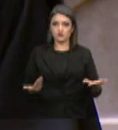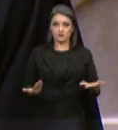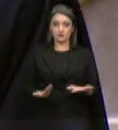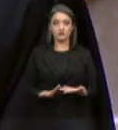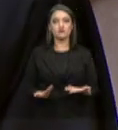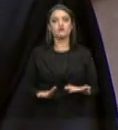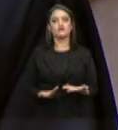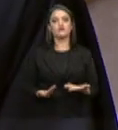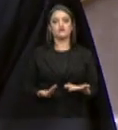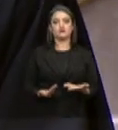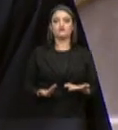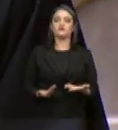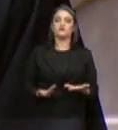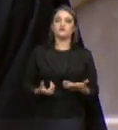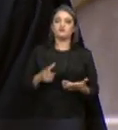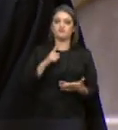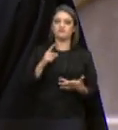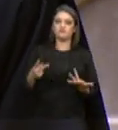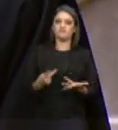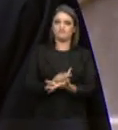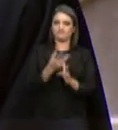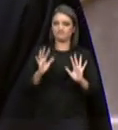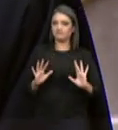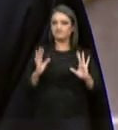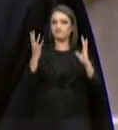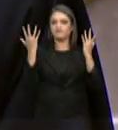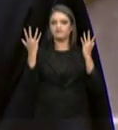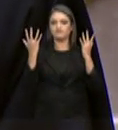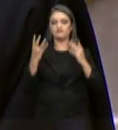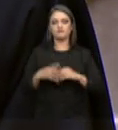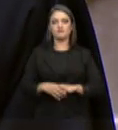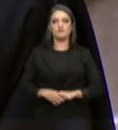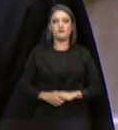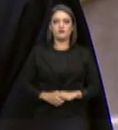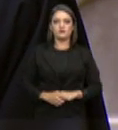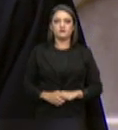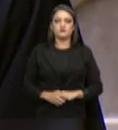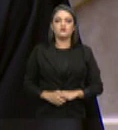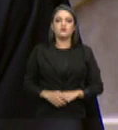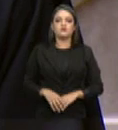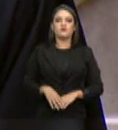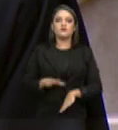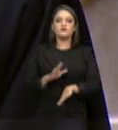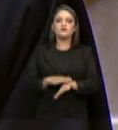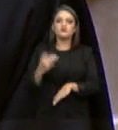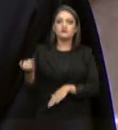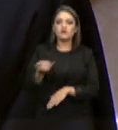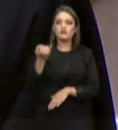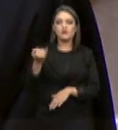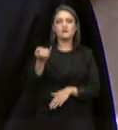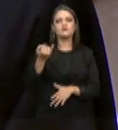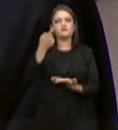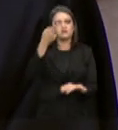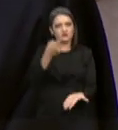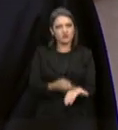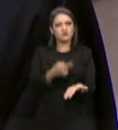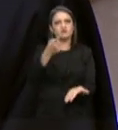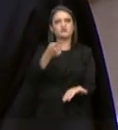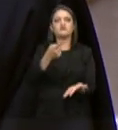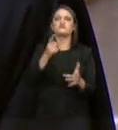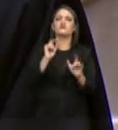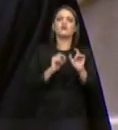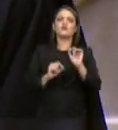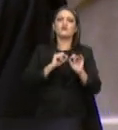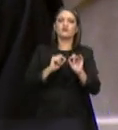justifica a realização desta sessão é ocasião ideal para ratificarmos nosso compromisso fundacional